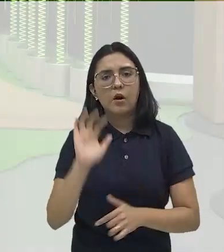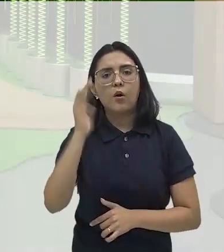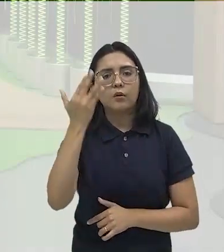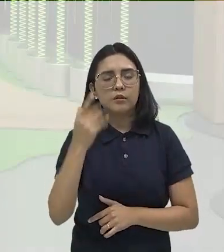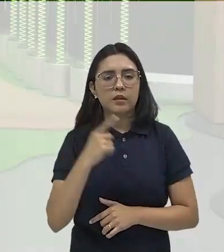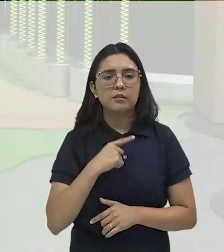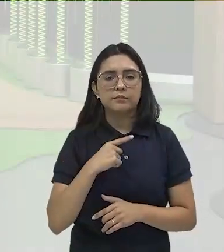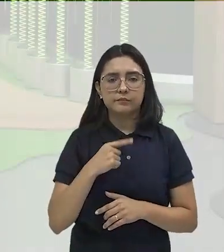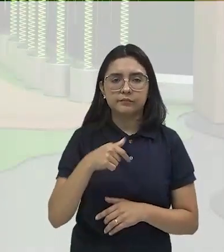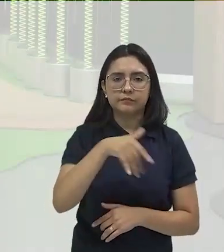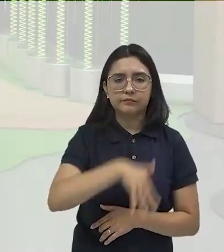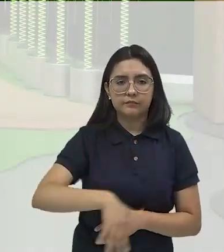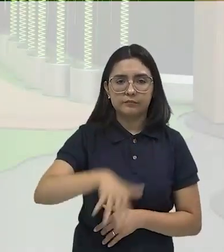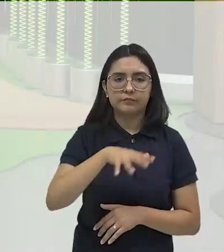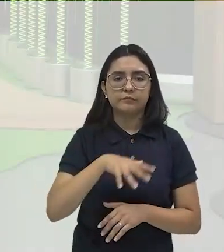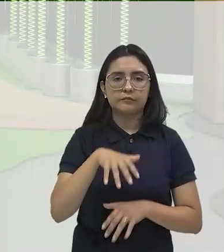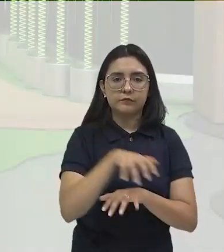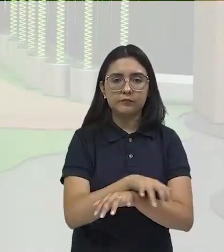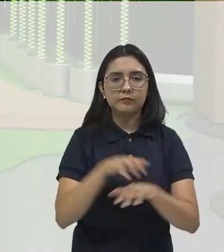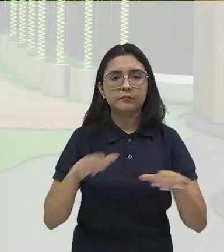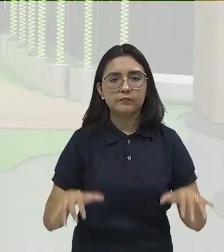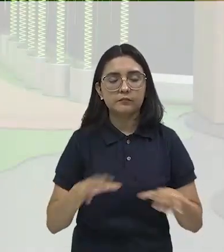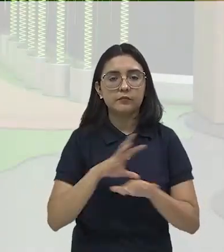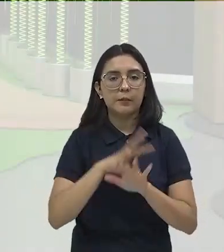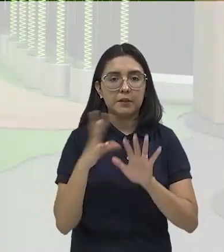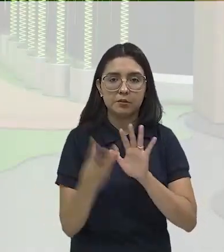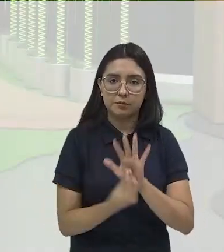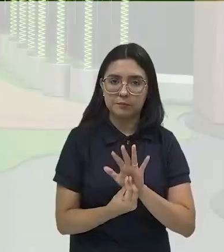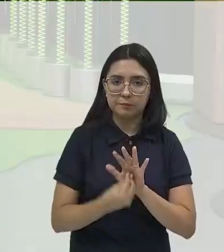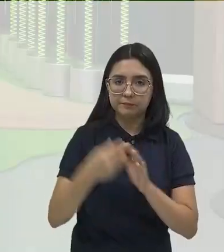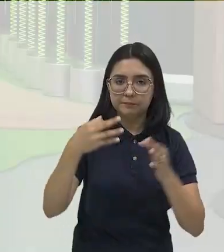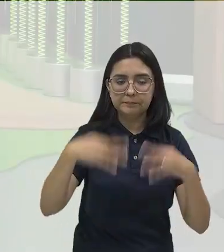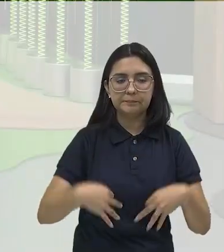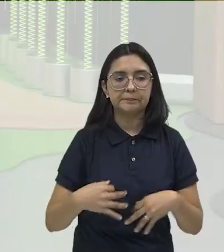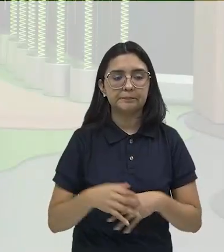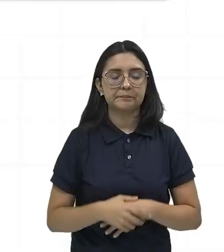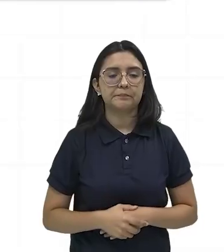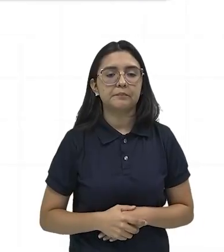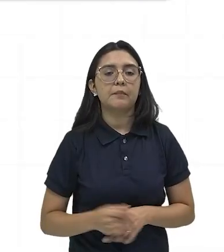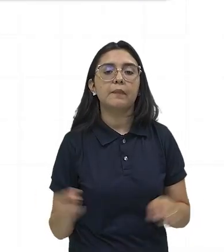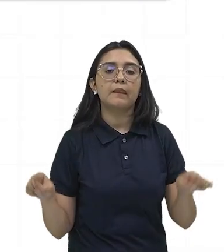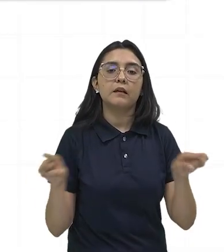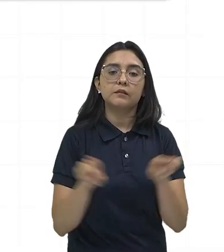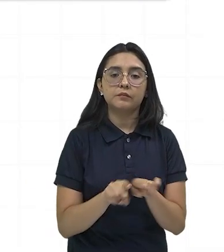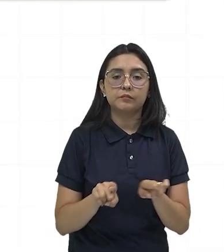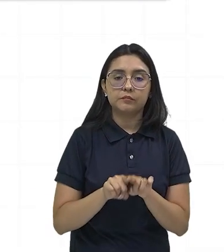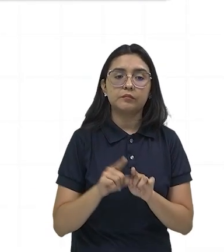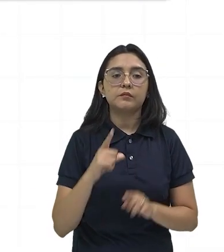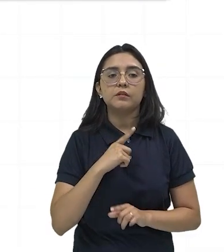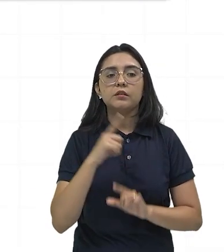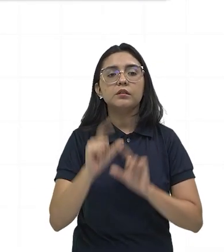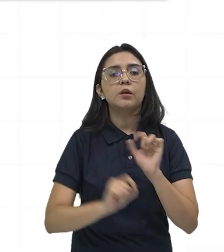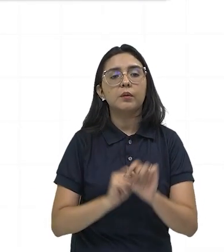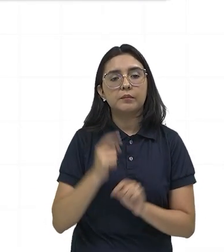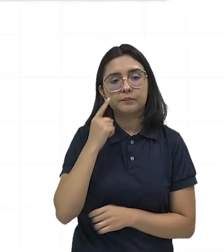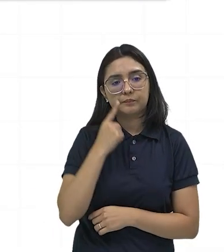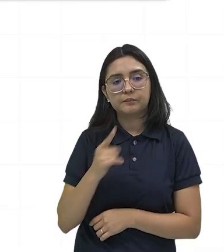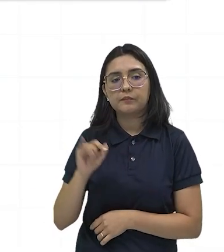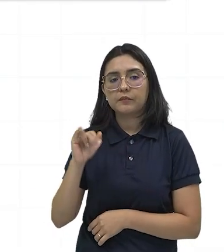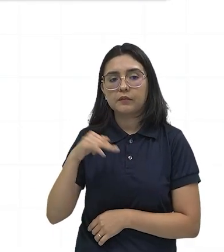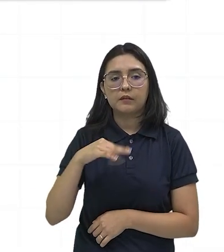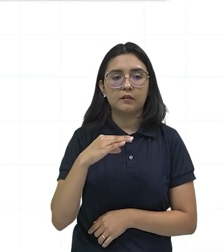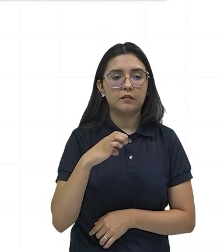nosso bioma da Amazônia, certo? Temos também os incêndios florestais, né, que podem